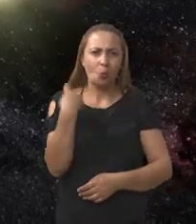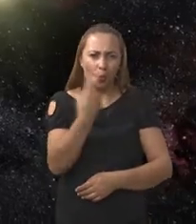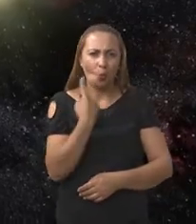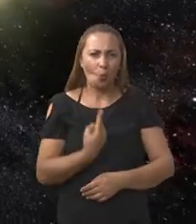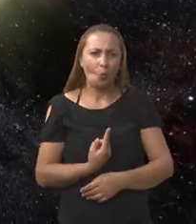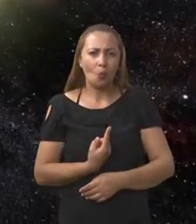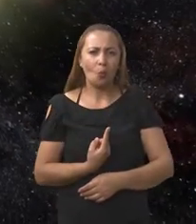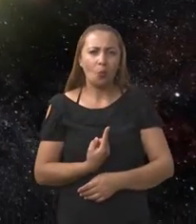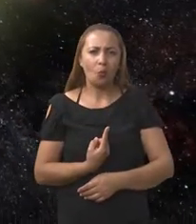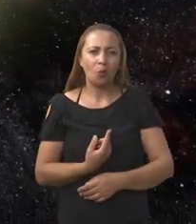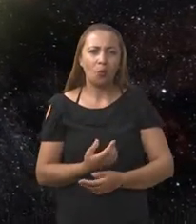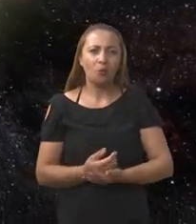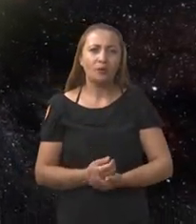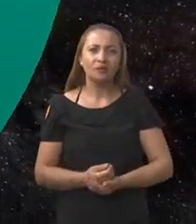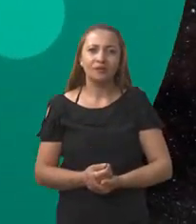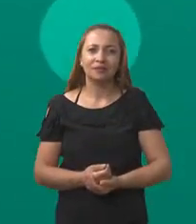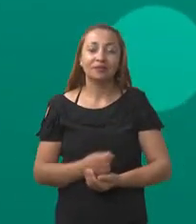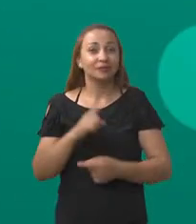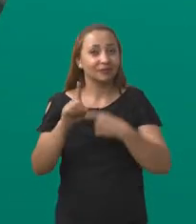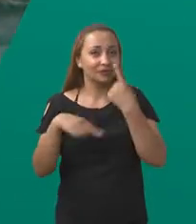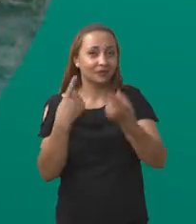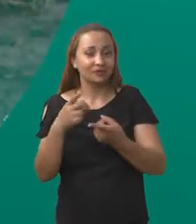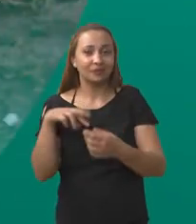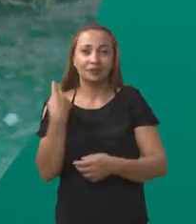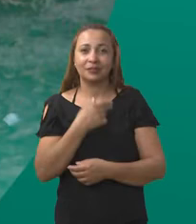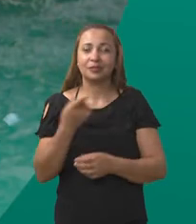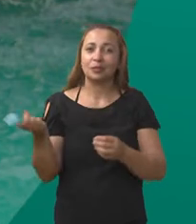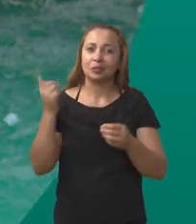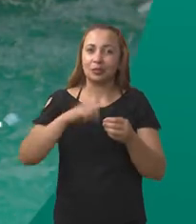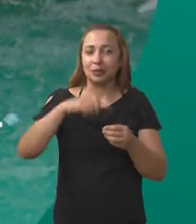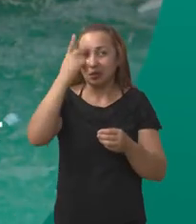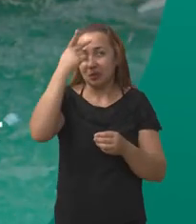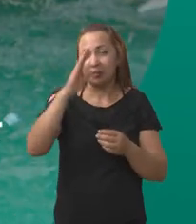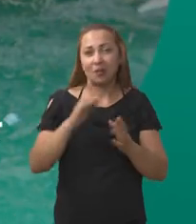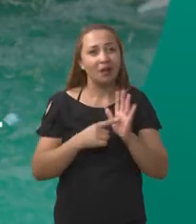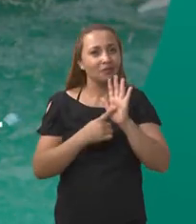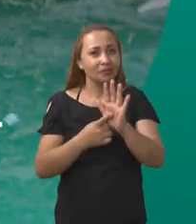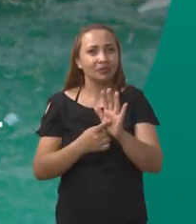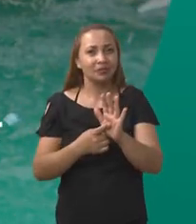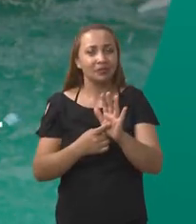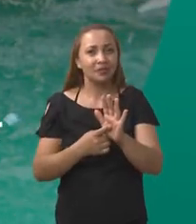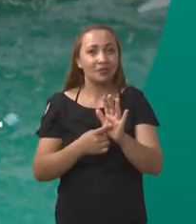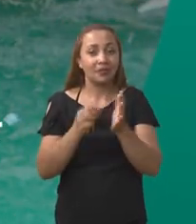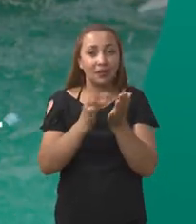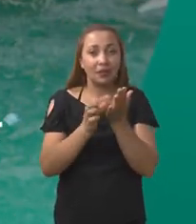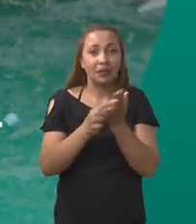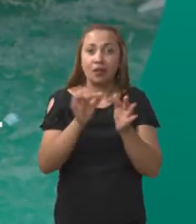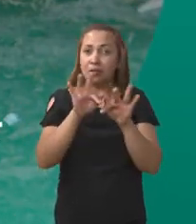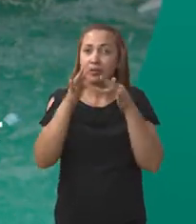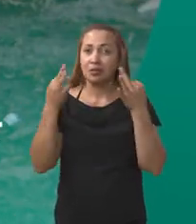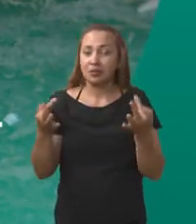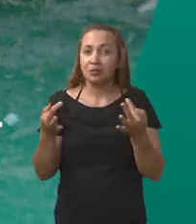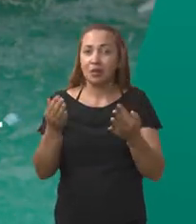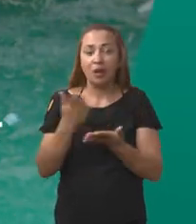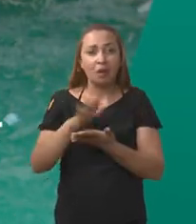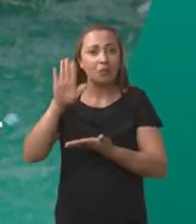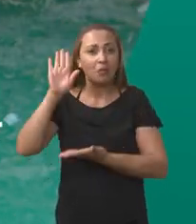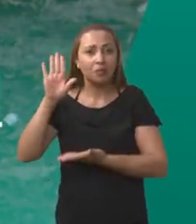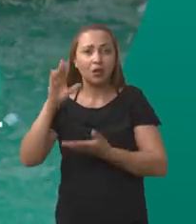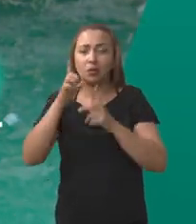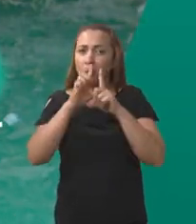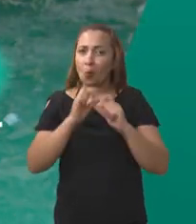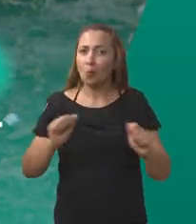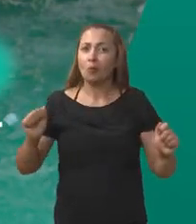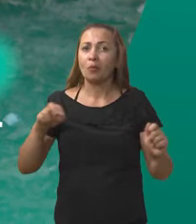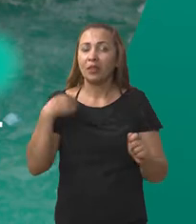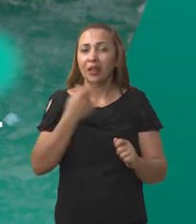do Cosmo bom e daqui a pouco a gente está de volta para apresentar um dispositivo simples que promete